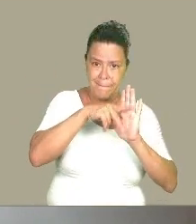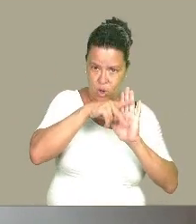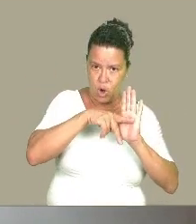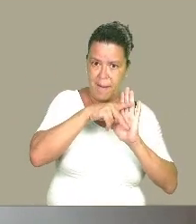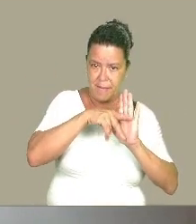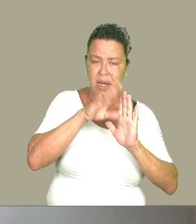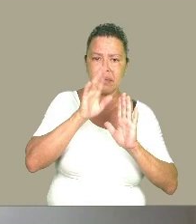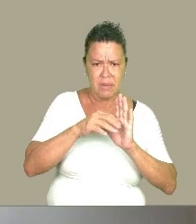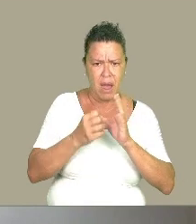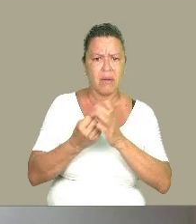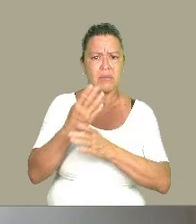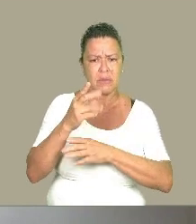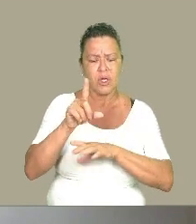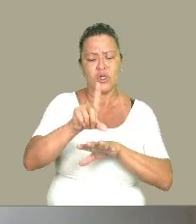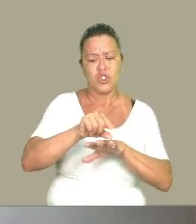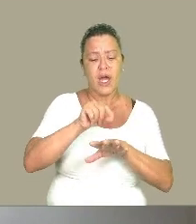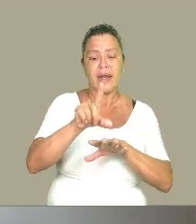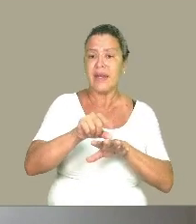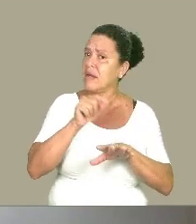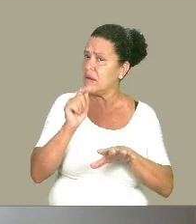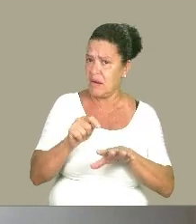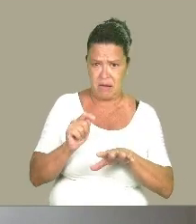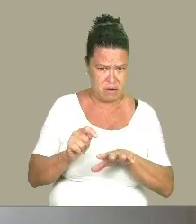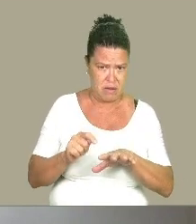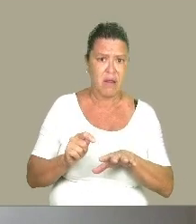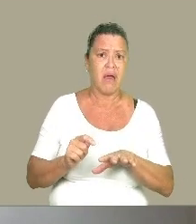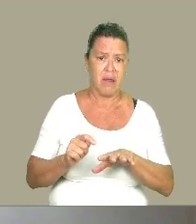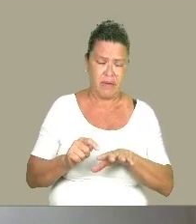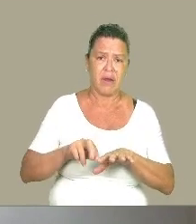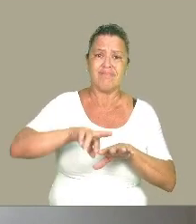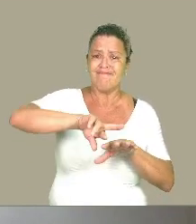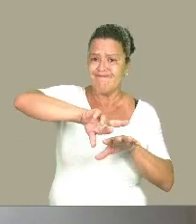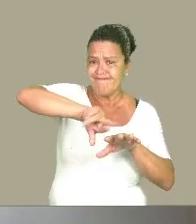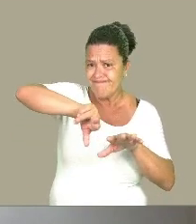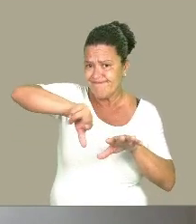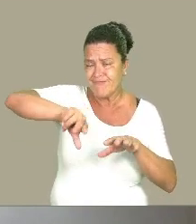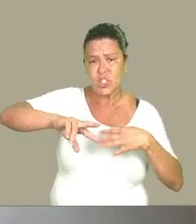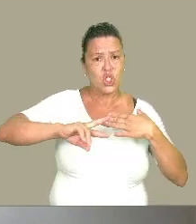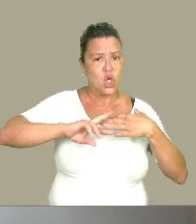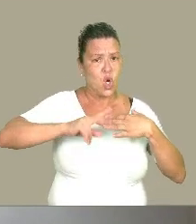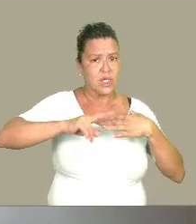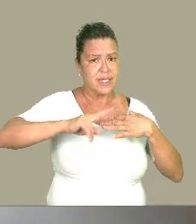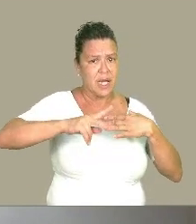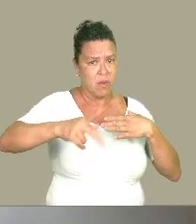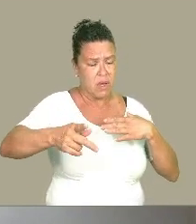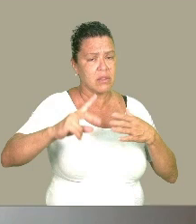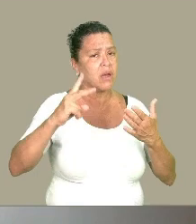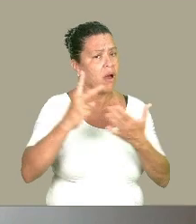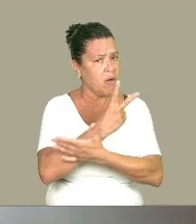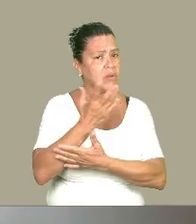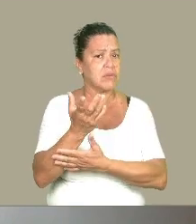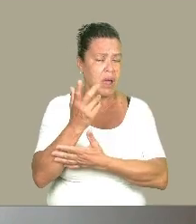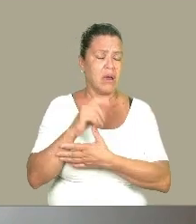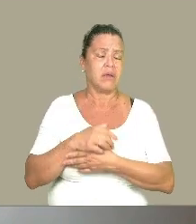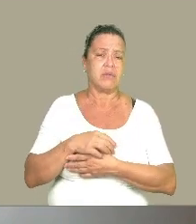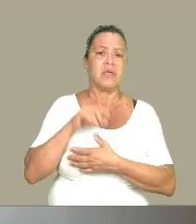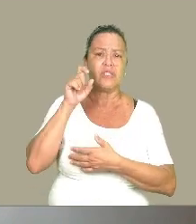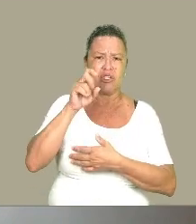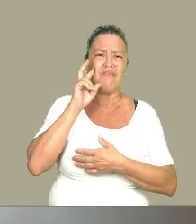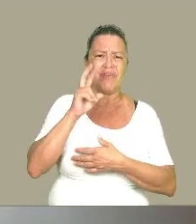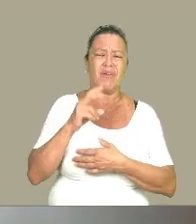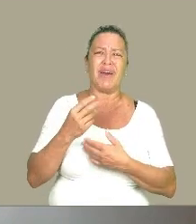sim, de um livre-arbítrio, e ela é fruto de uma série de consequências daquela relação, né? Seja de um